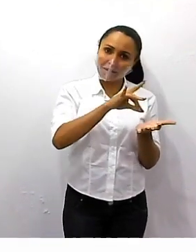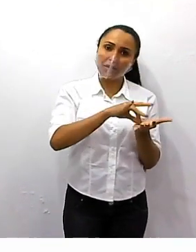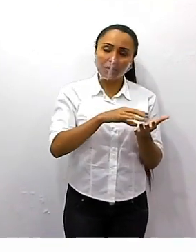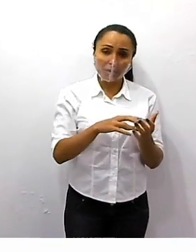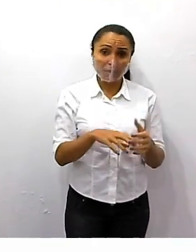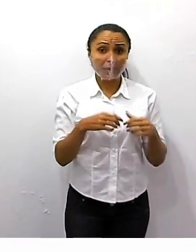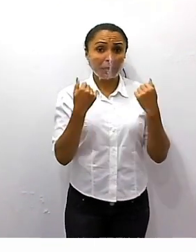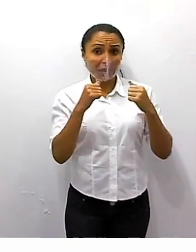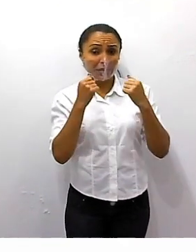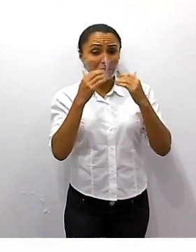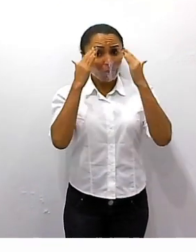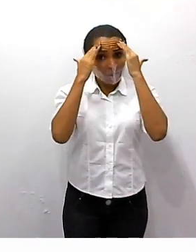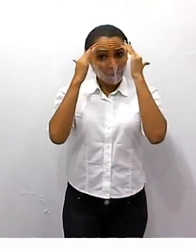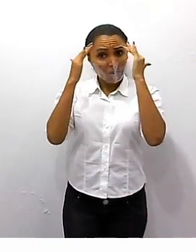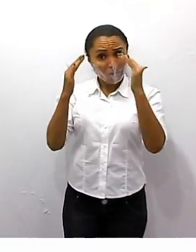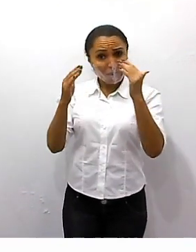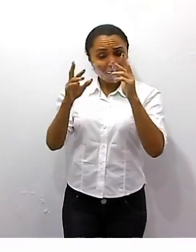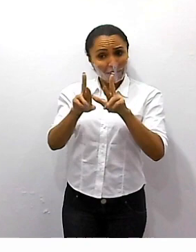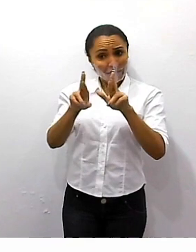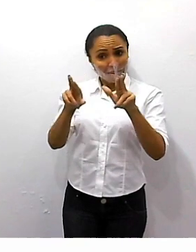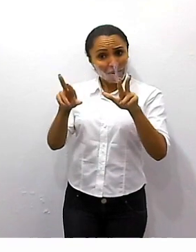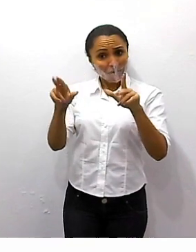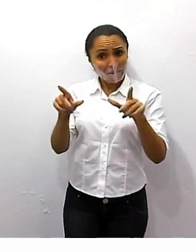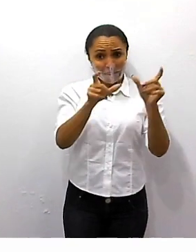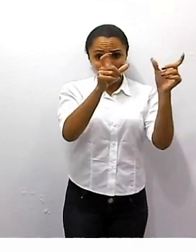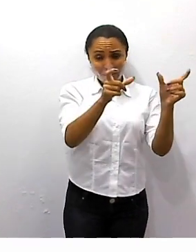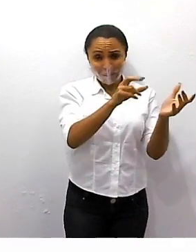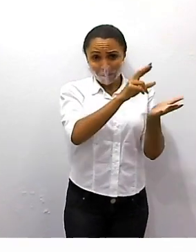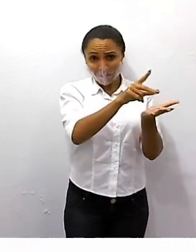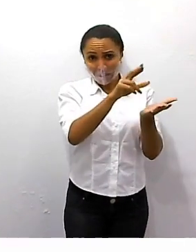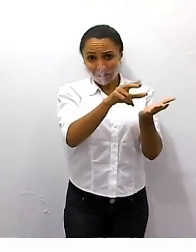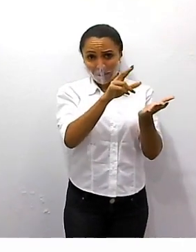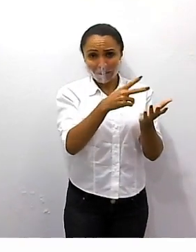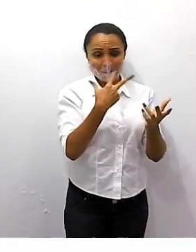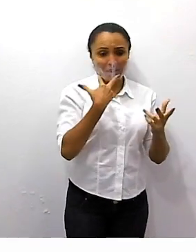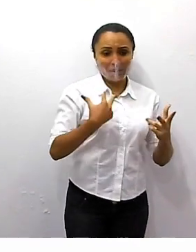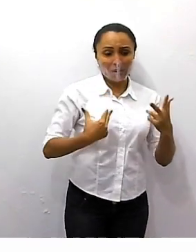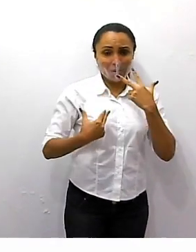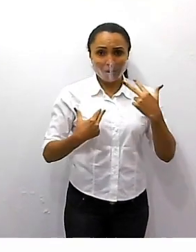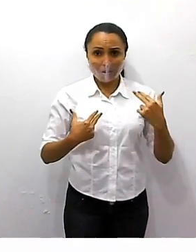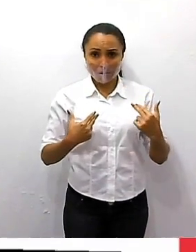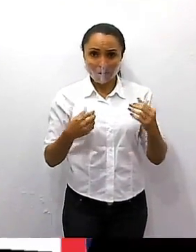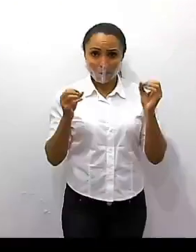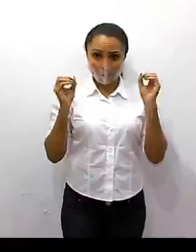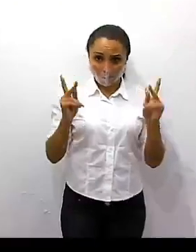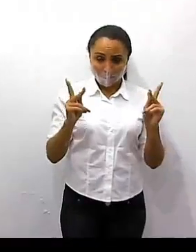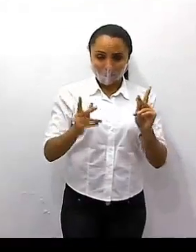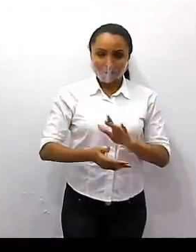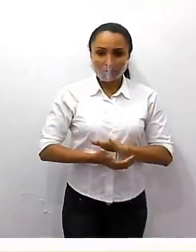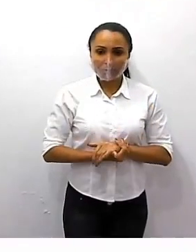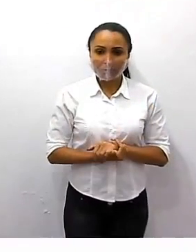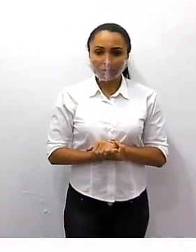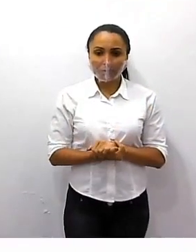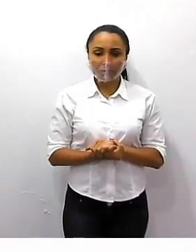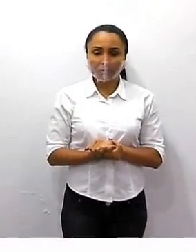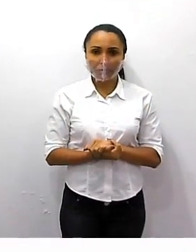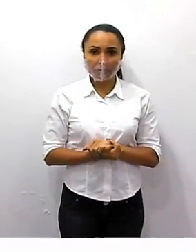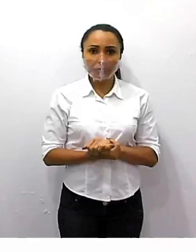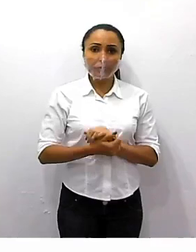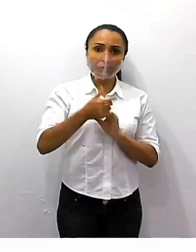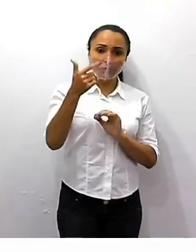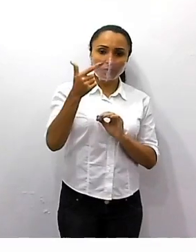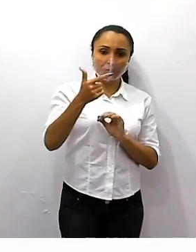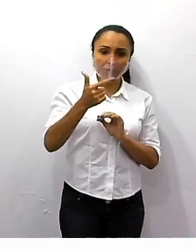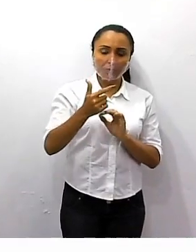o respeito às diferenças, às variantes linguísticas, ok? Então, o número 1 tá verdadeiro.